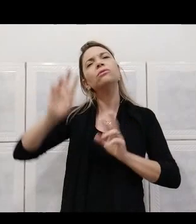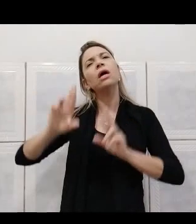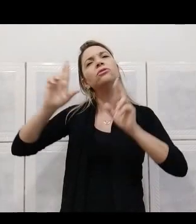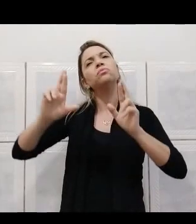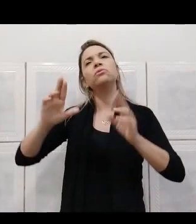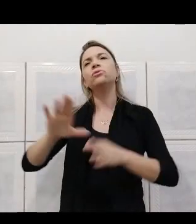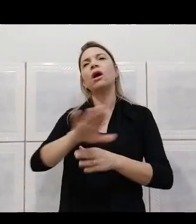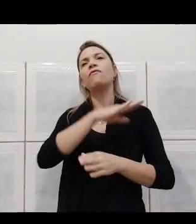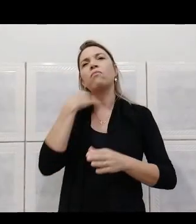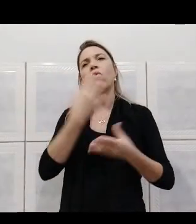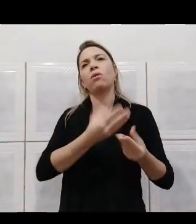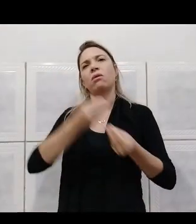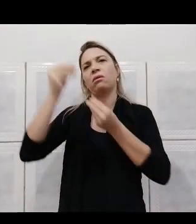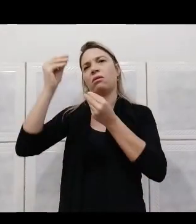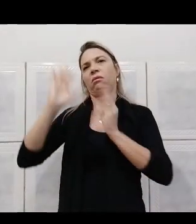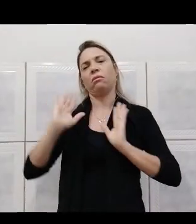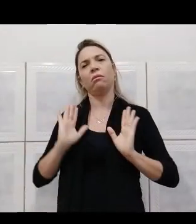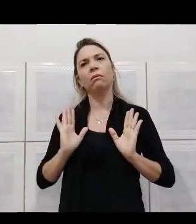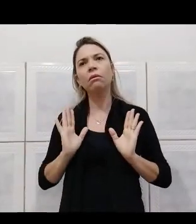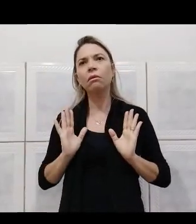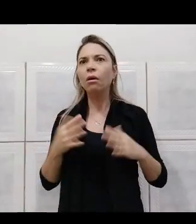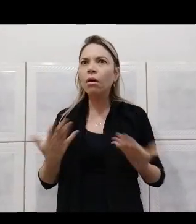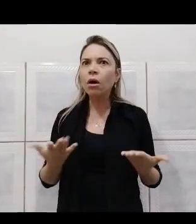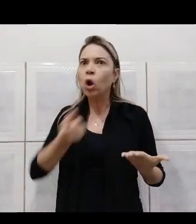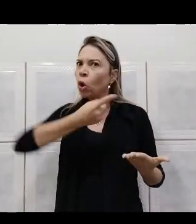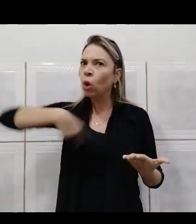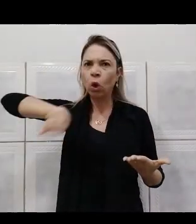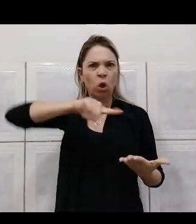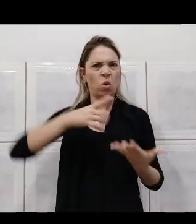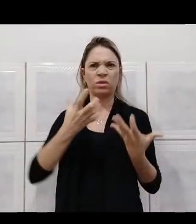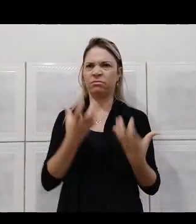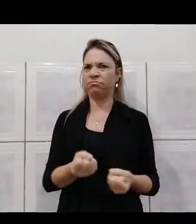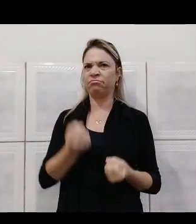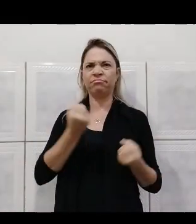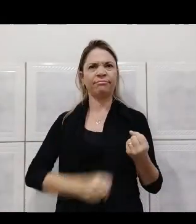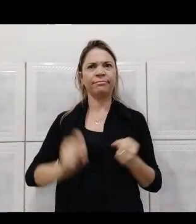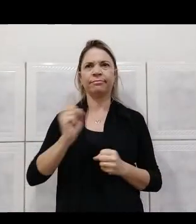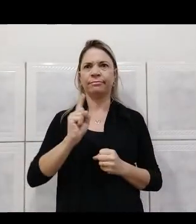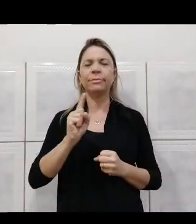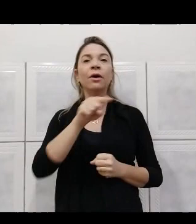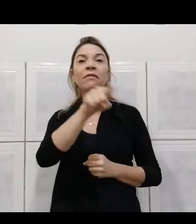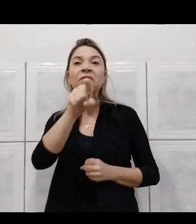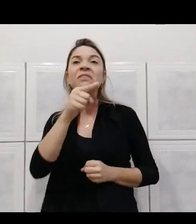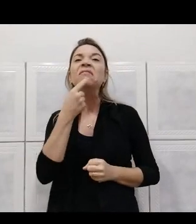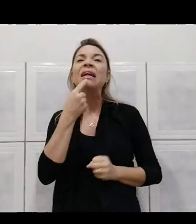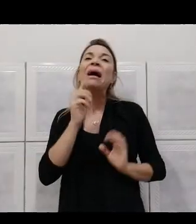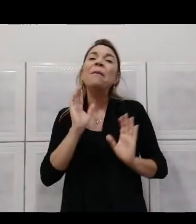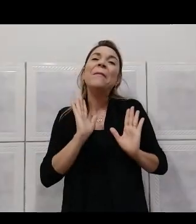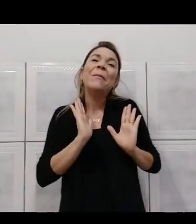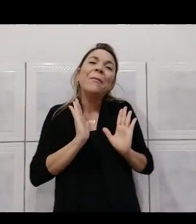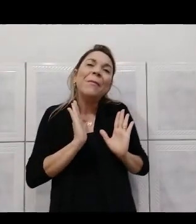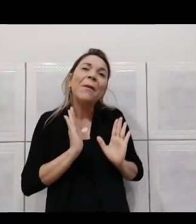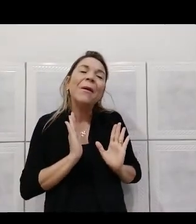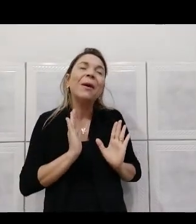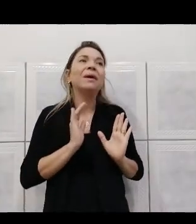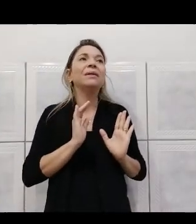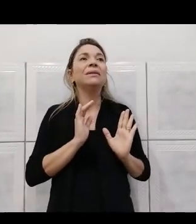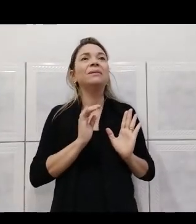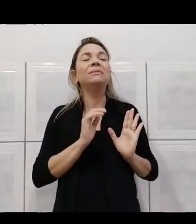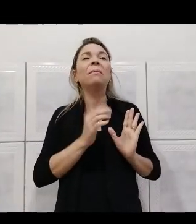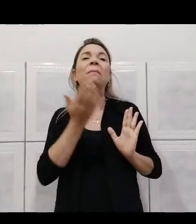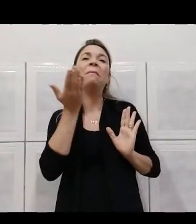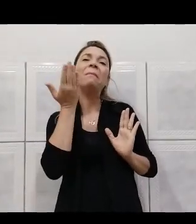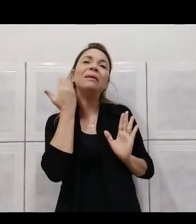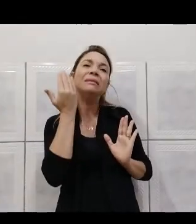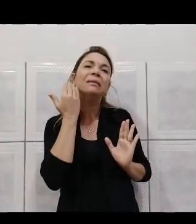devemos concordar com a realização de aborto. Talvez você diga que mulheres foram estupradas e por isso têm o